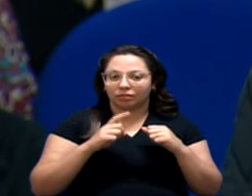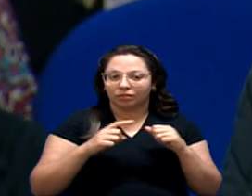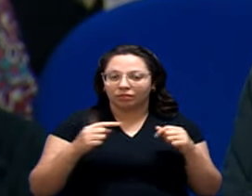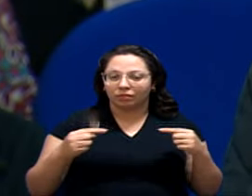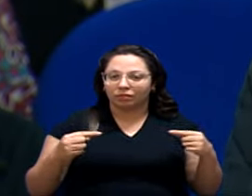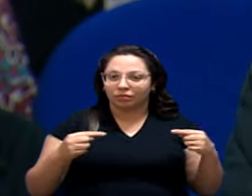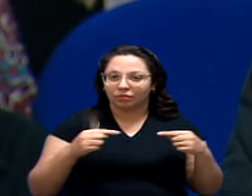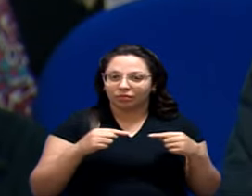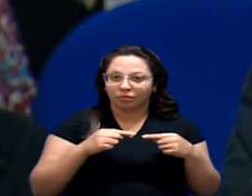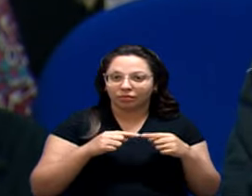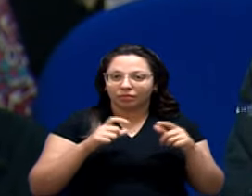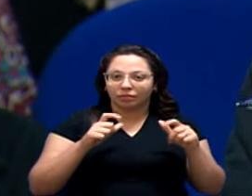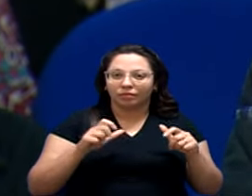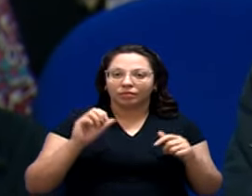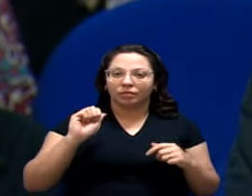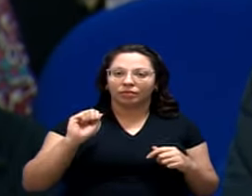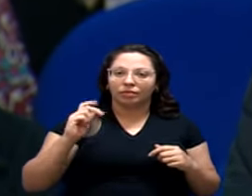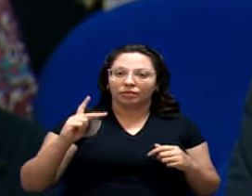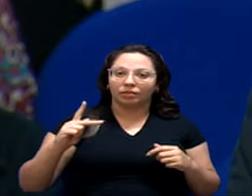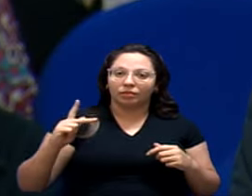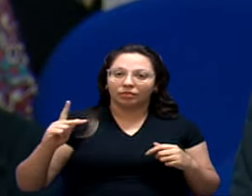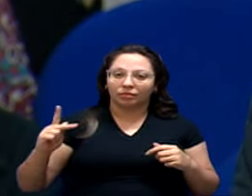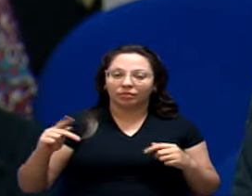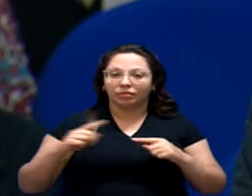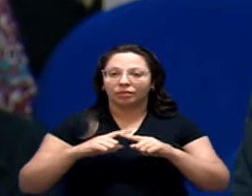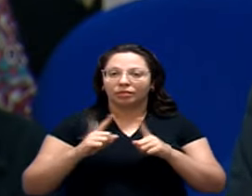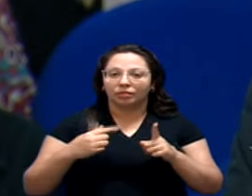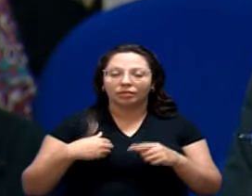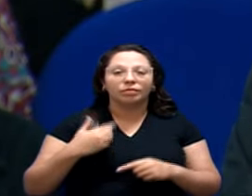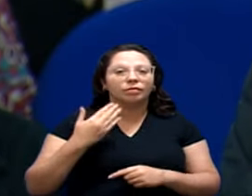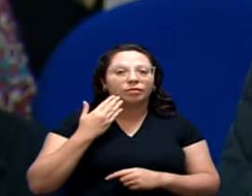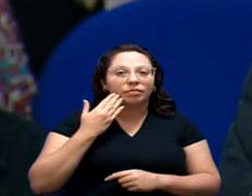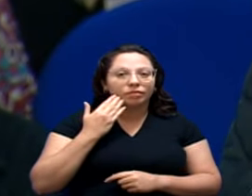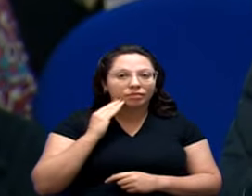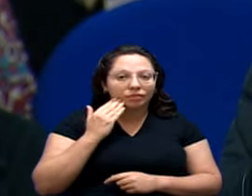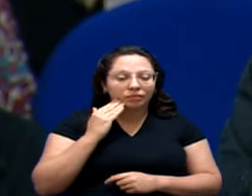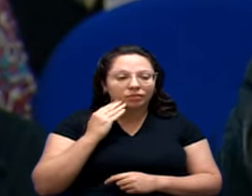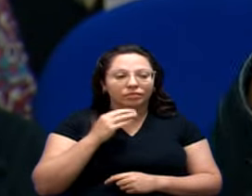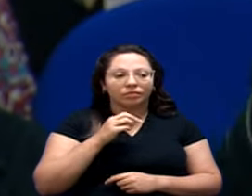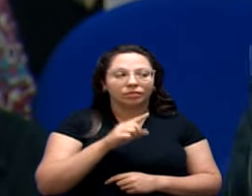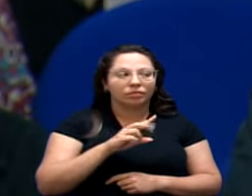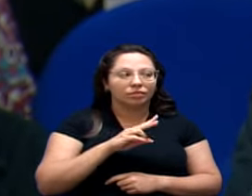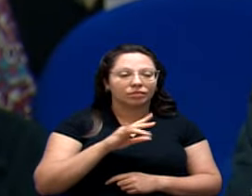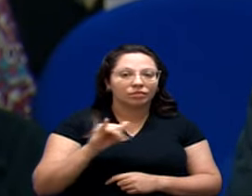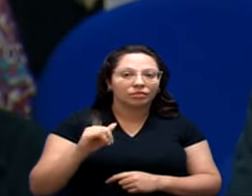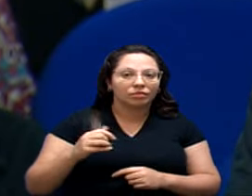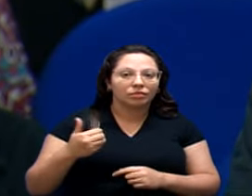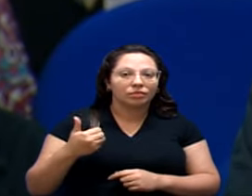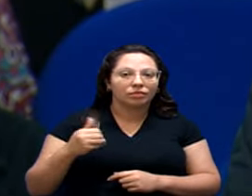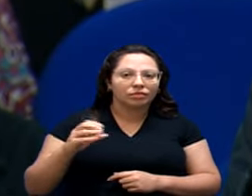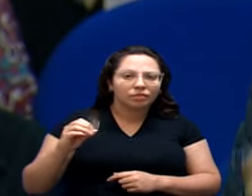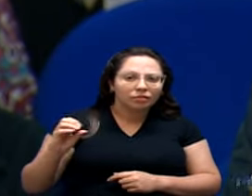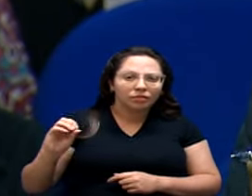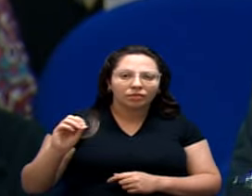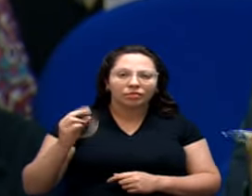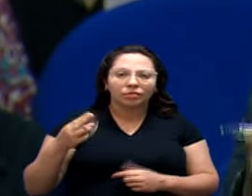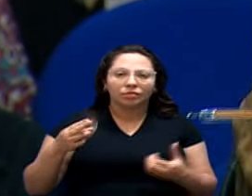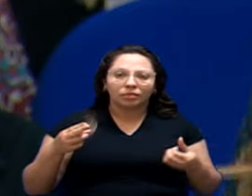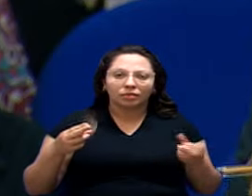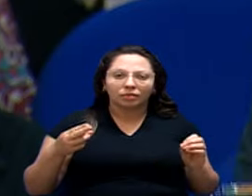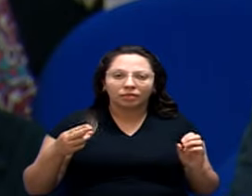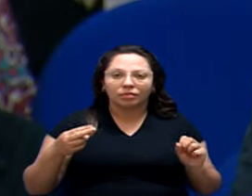a PP mas na explicação de vocês pelo que entendi ela vai 100 m ou 60 M além